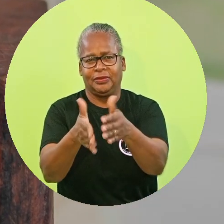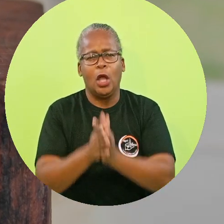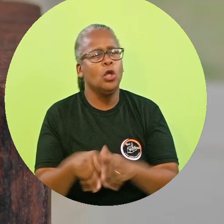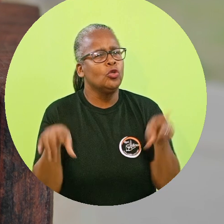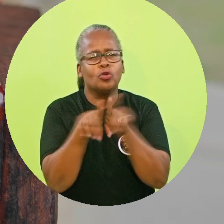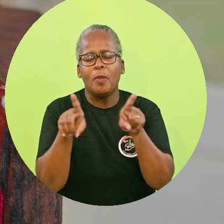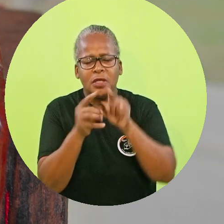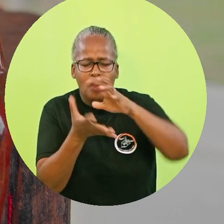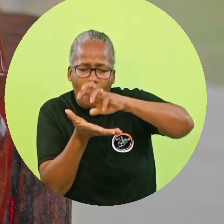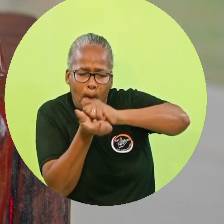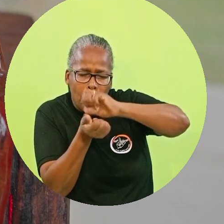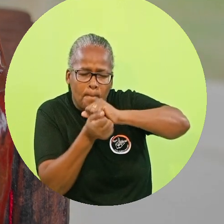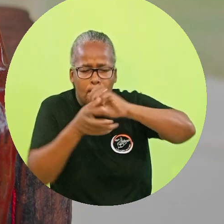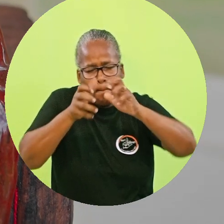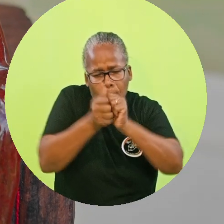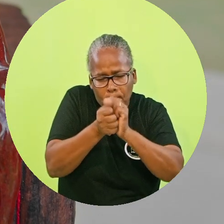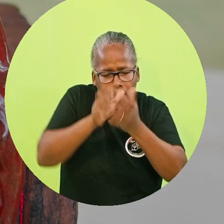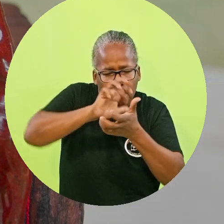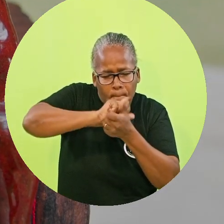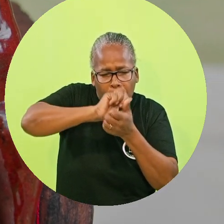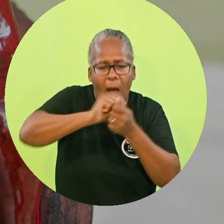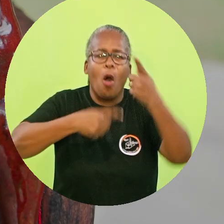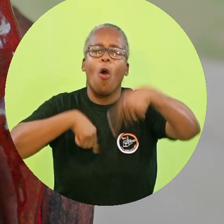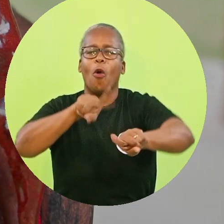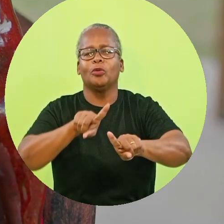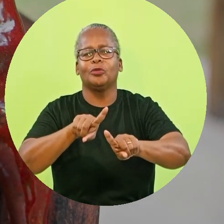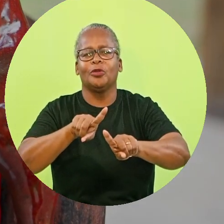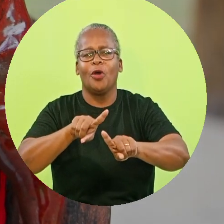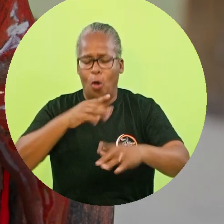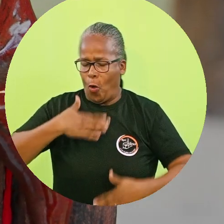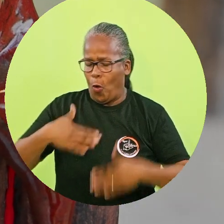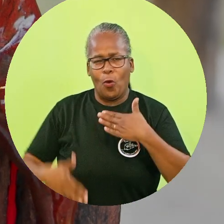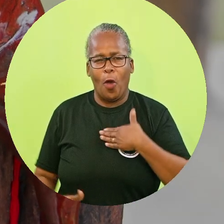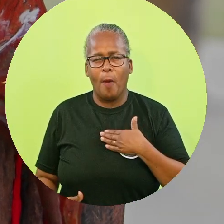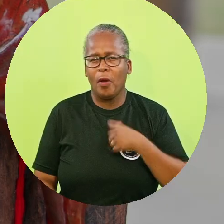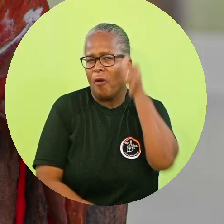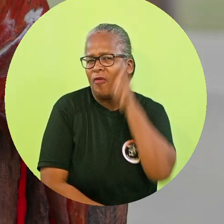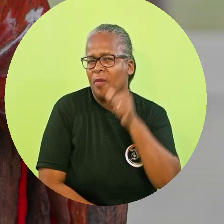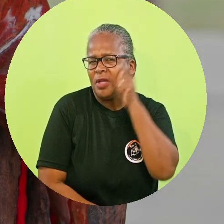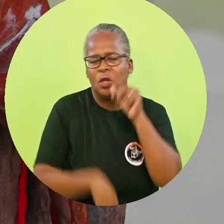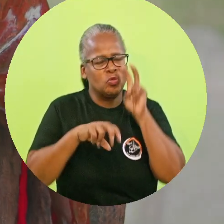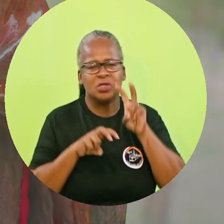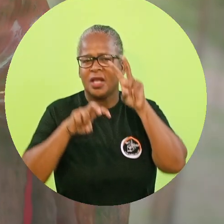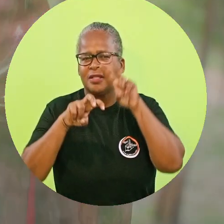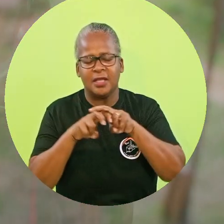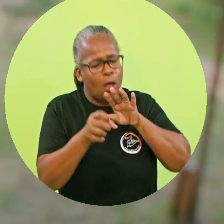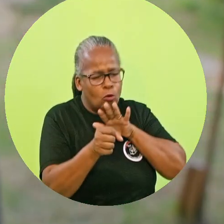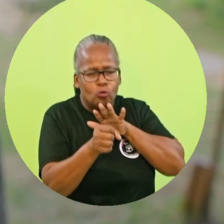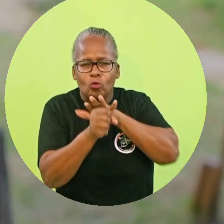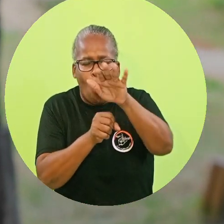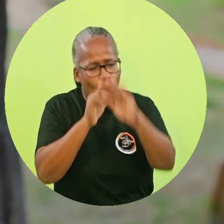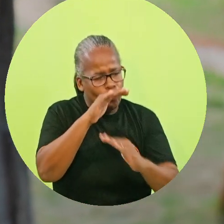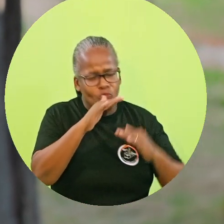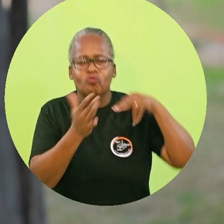Do mesmo barro, outros fluxos. O corpo feminino não se assenta, suspende-se, transborda.